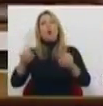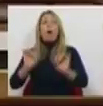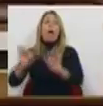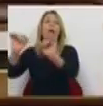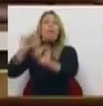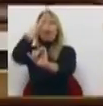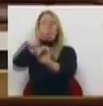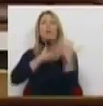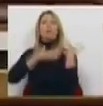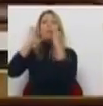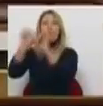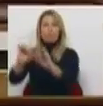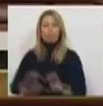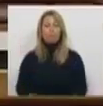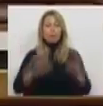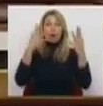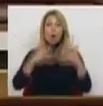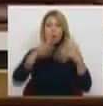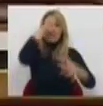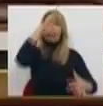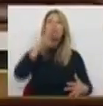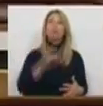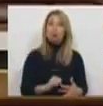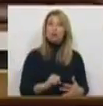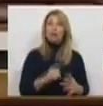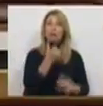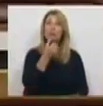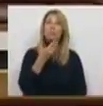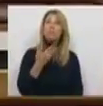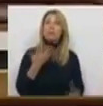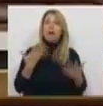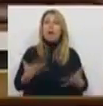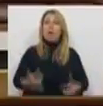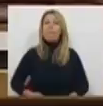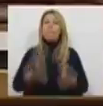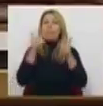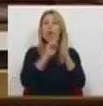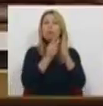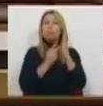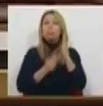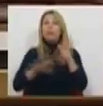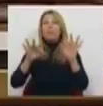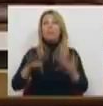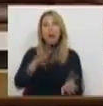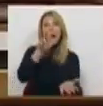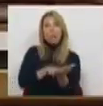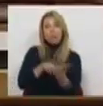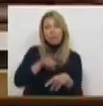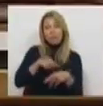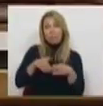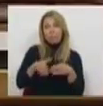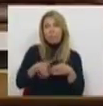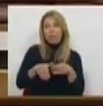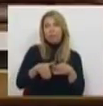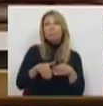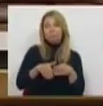O Orçamento de Estado para 2017 é agora melhor, na sua versão final, que será aprovada dentro de momentos,